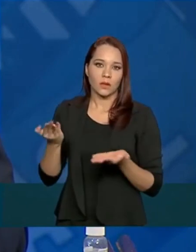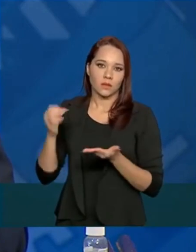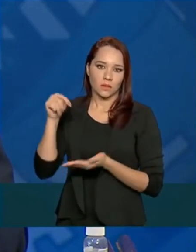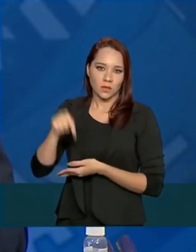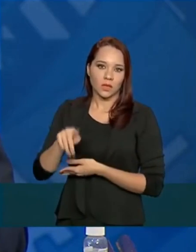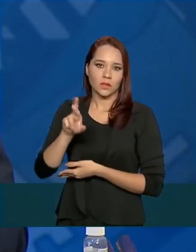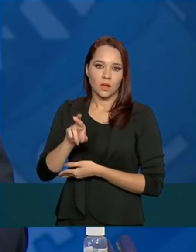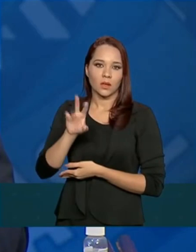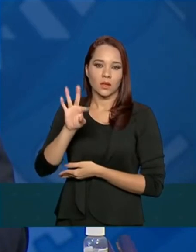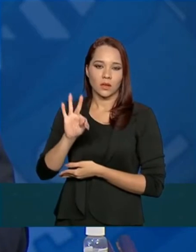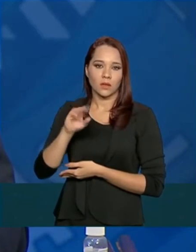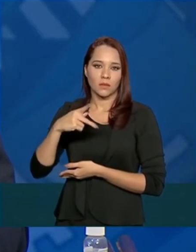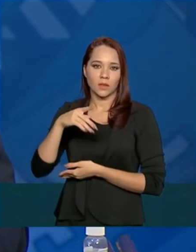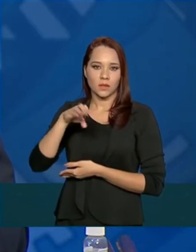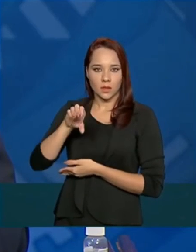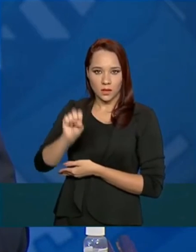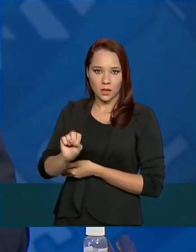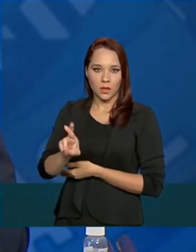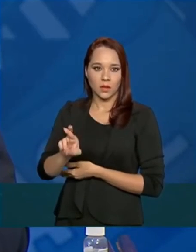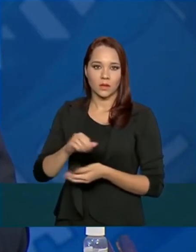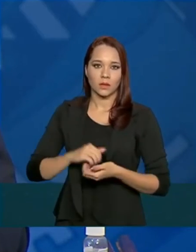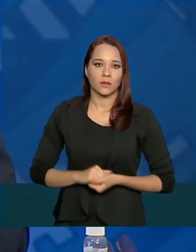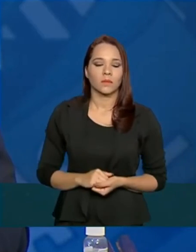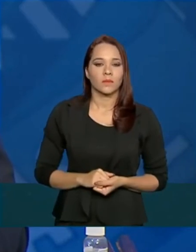de RT-PCR, né?